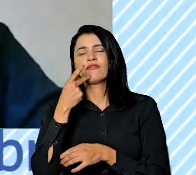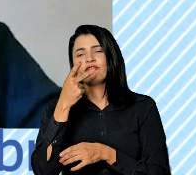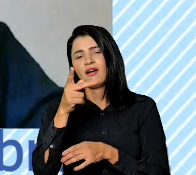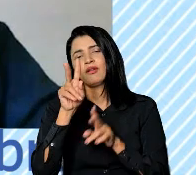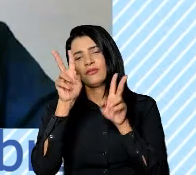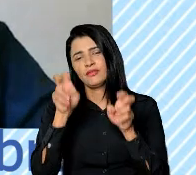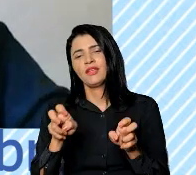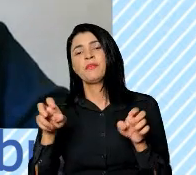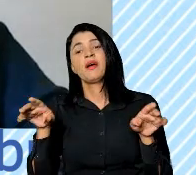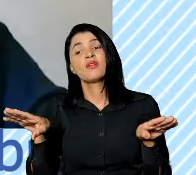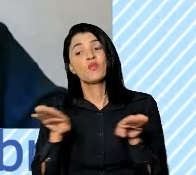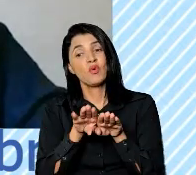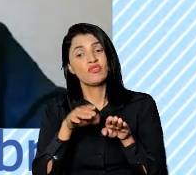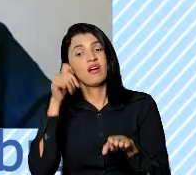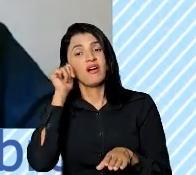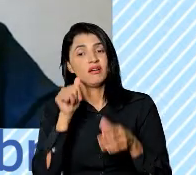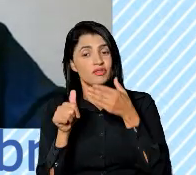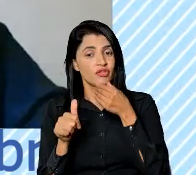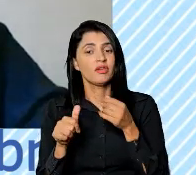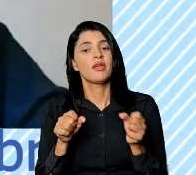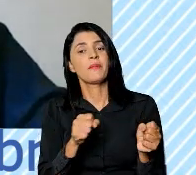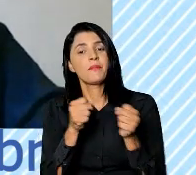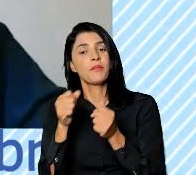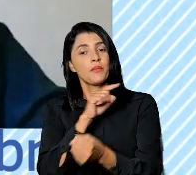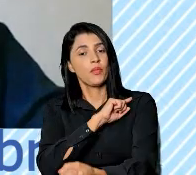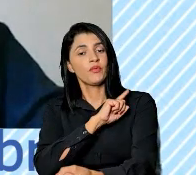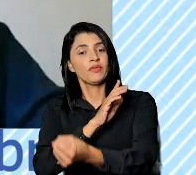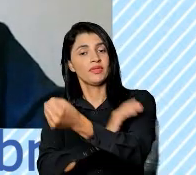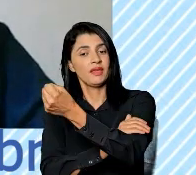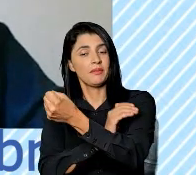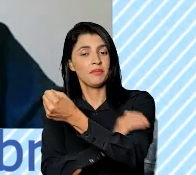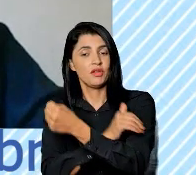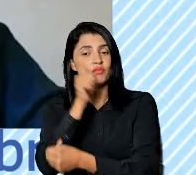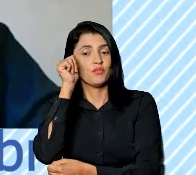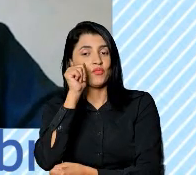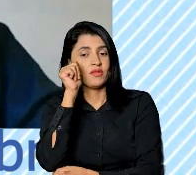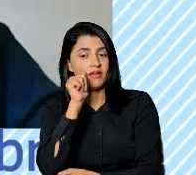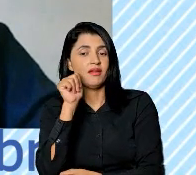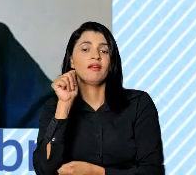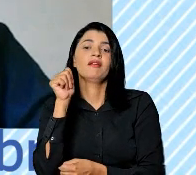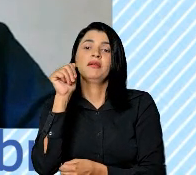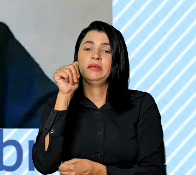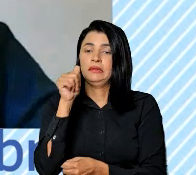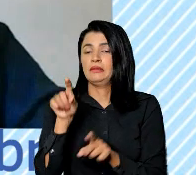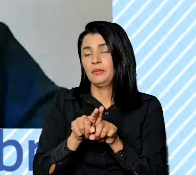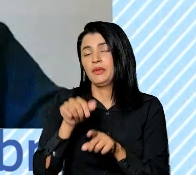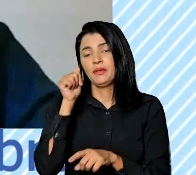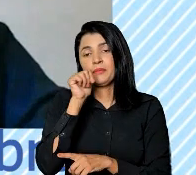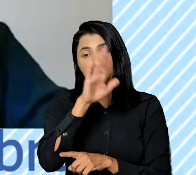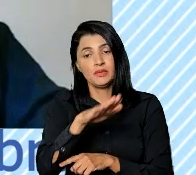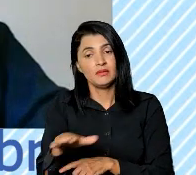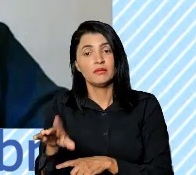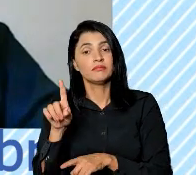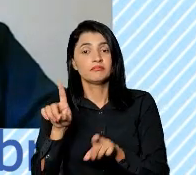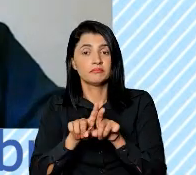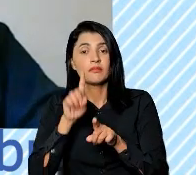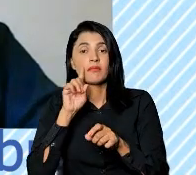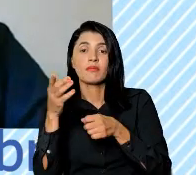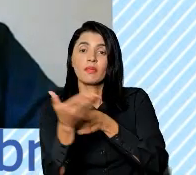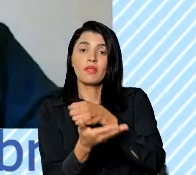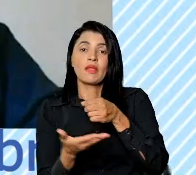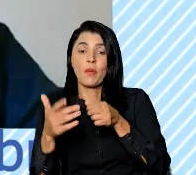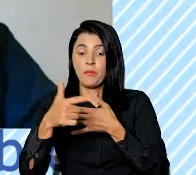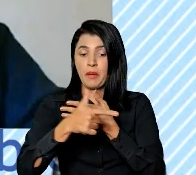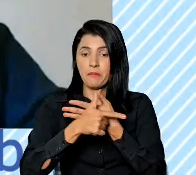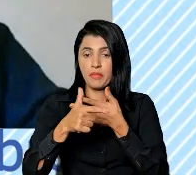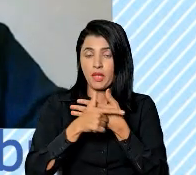gênero e do empoderamento de mulheres e meninas. Eu também fiz referência, me baseei no papel institucional da Justiça